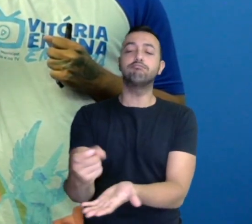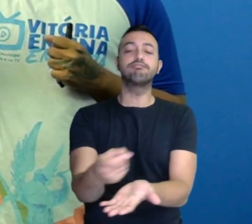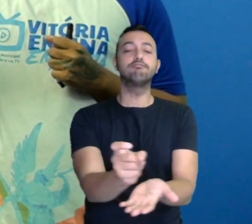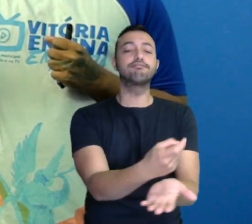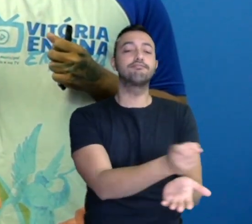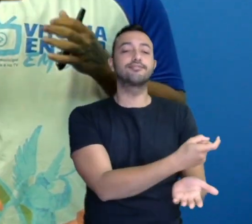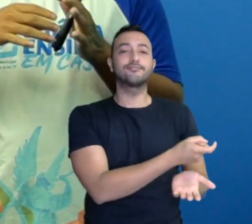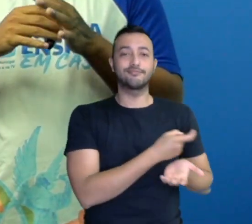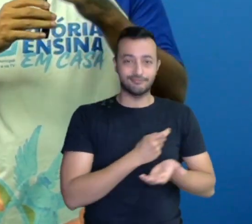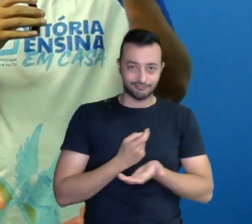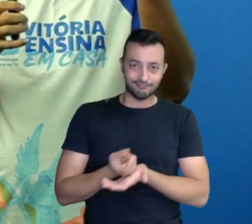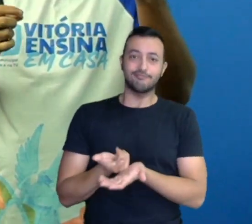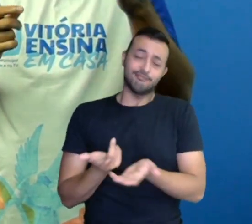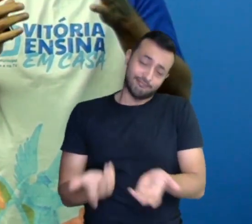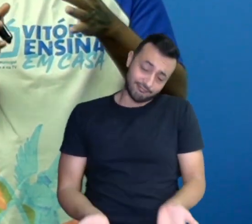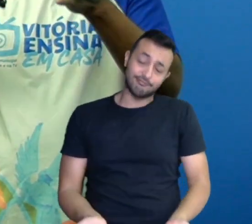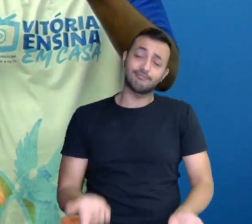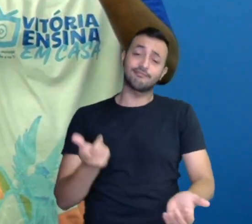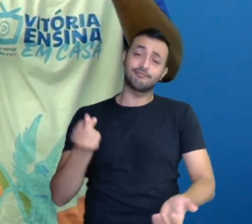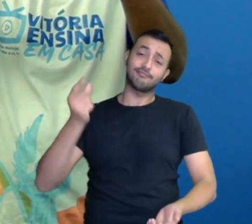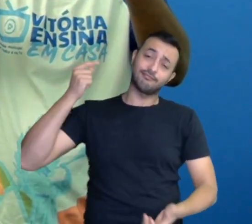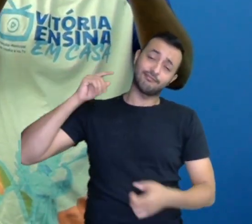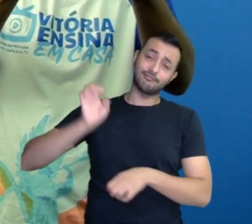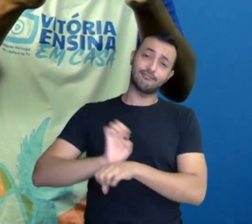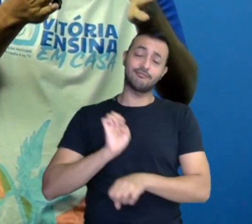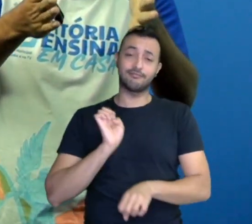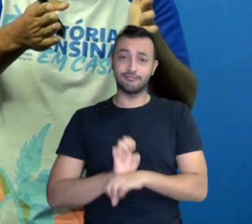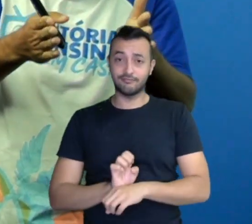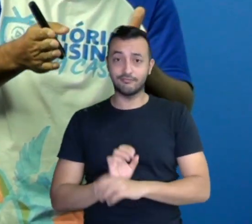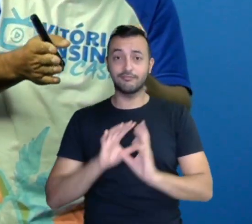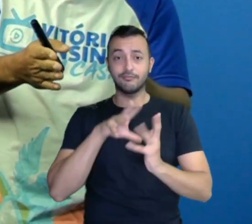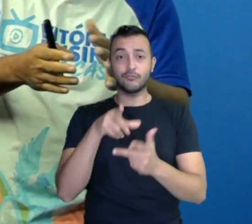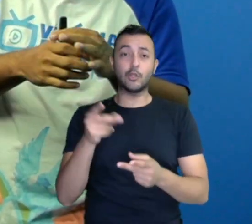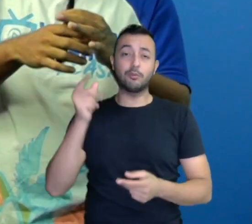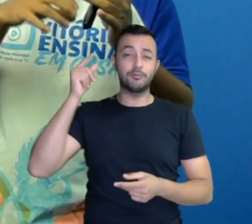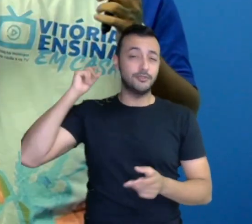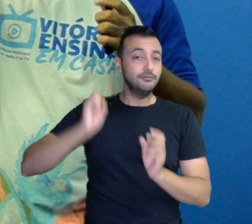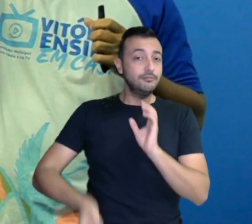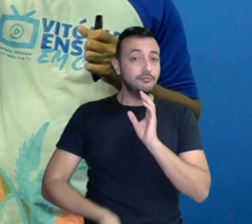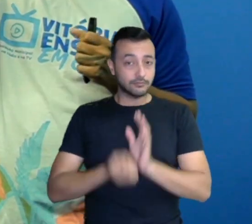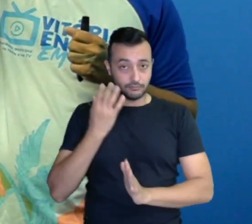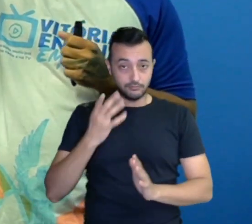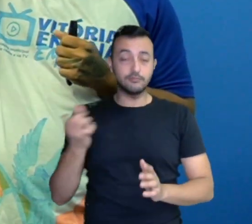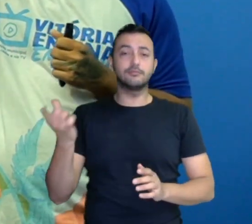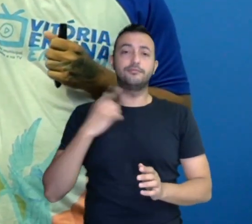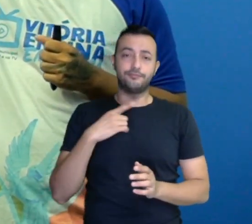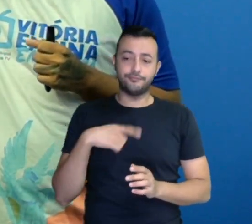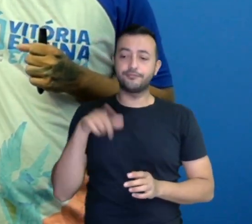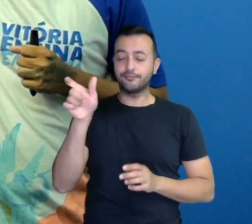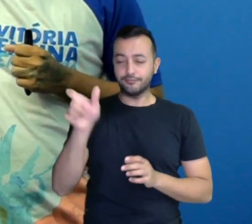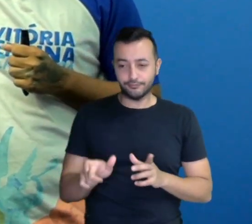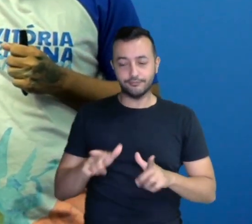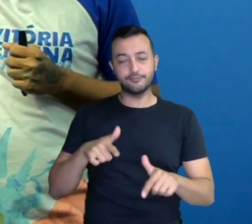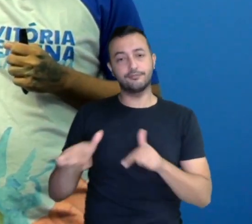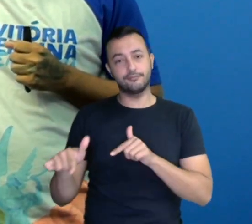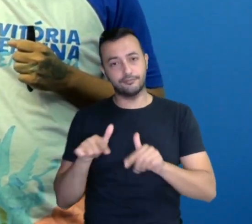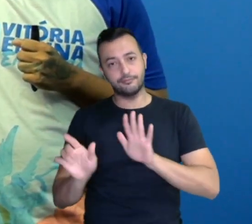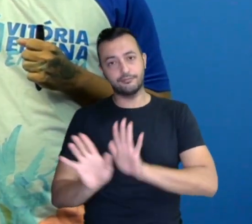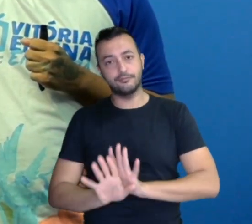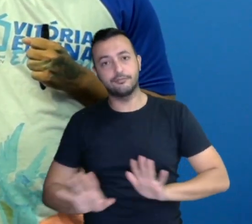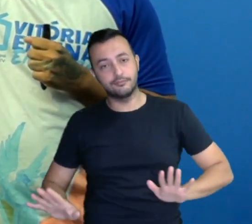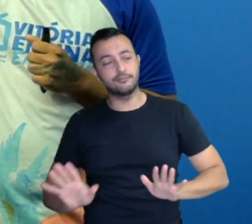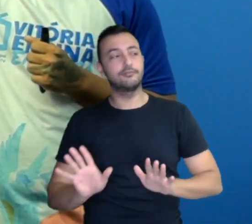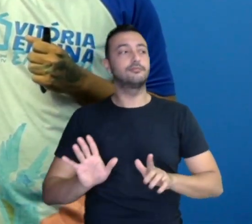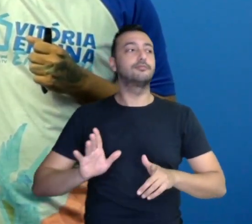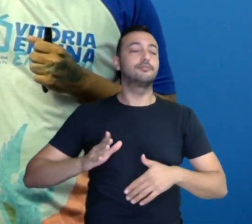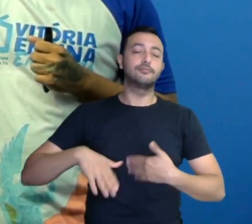daquele Estado, né? Como a gente falou anteriormente, quando o Estado no mundo antigo nasce, vai existir funções específicas, né, que